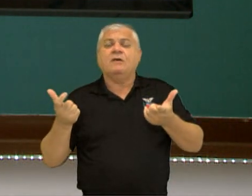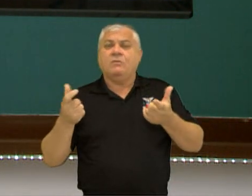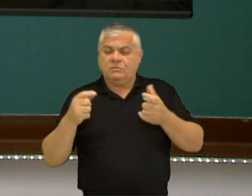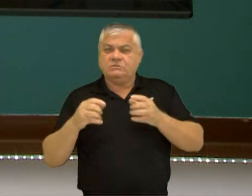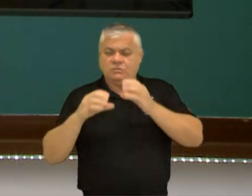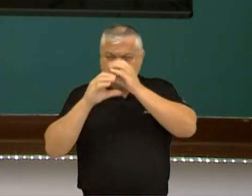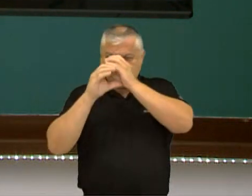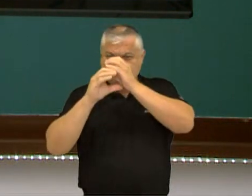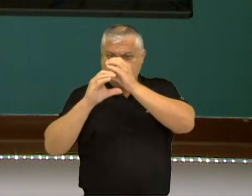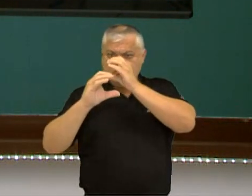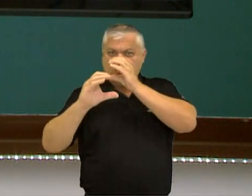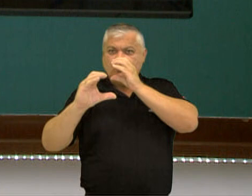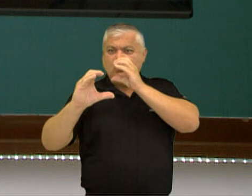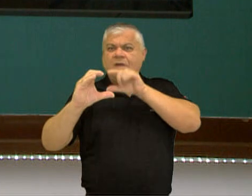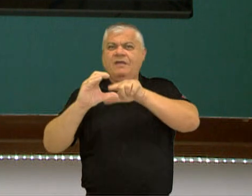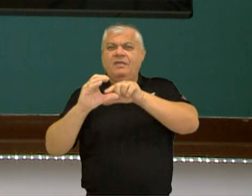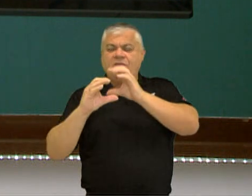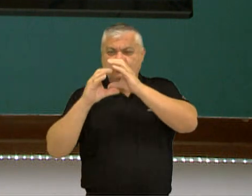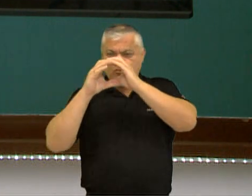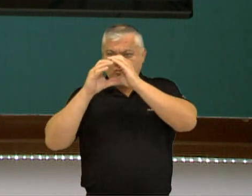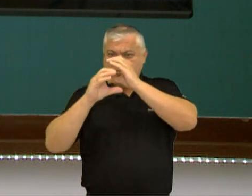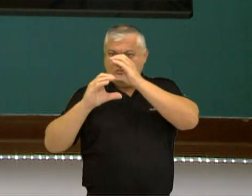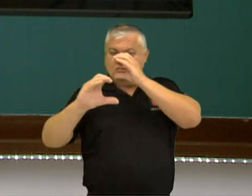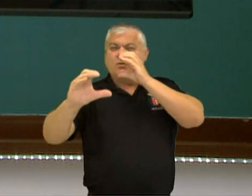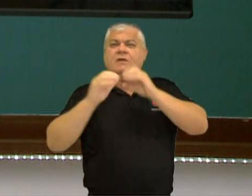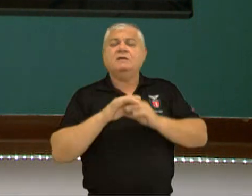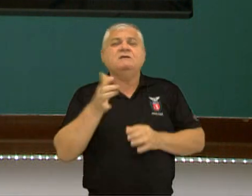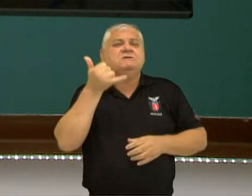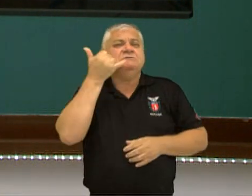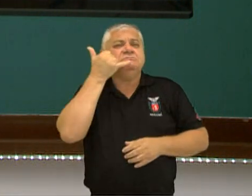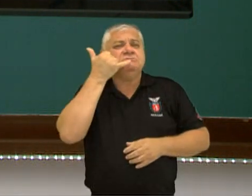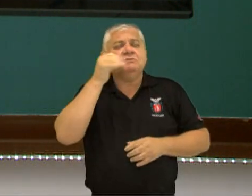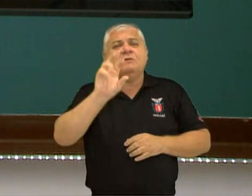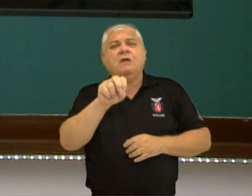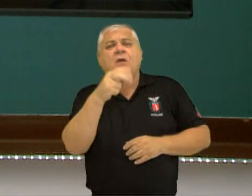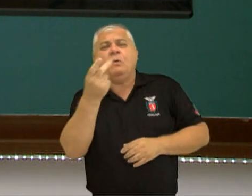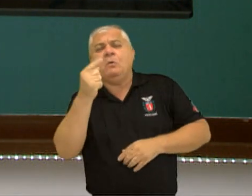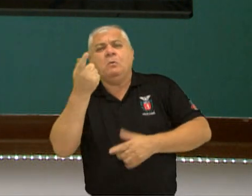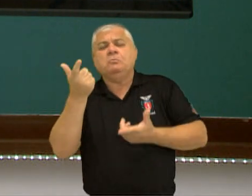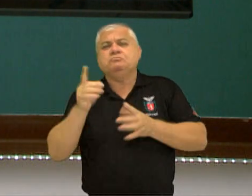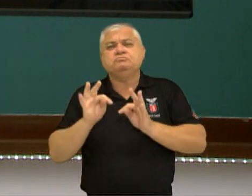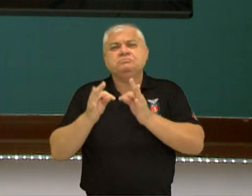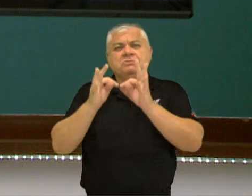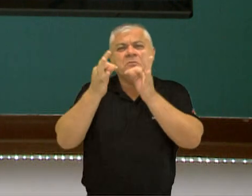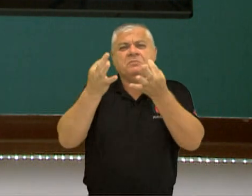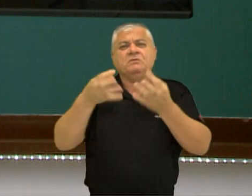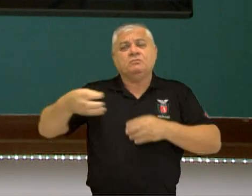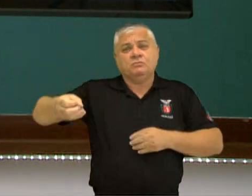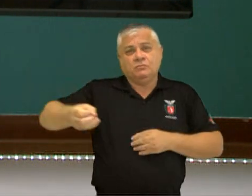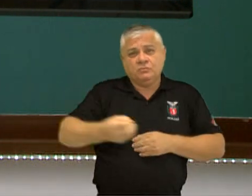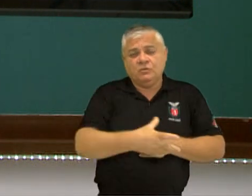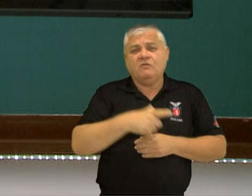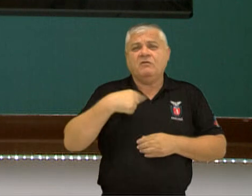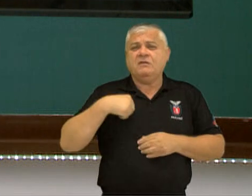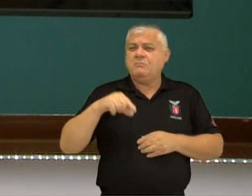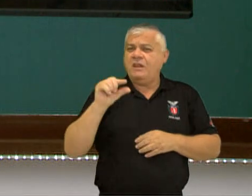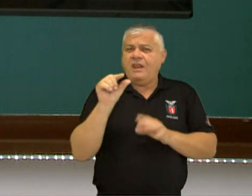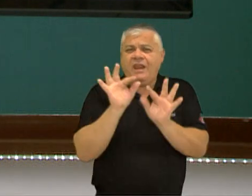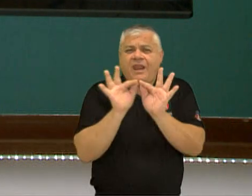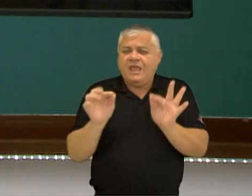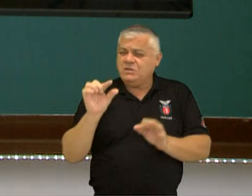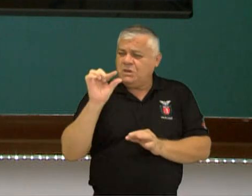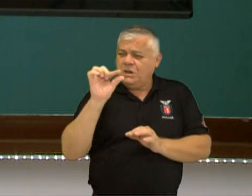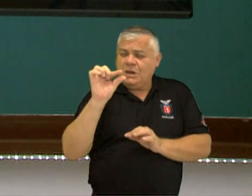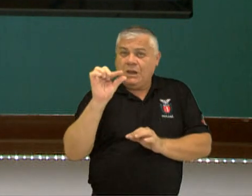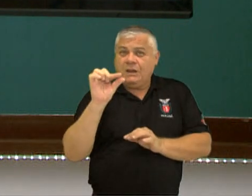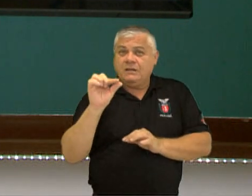câmera fotográfica, que no seu celular ou nos aparelhos modernos que nós temos domésticos, são bastante pequenas. Nesse